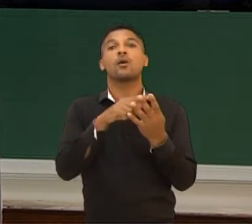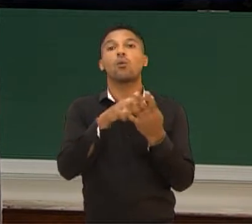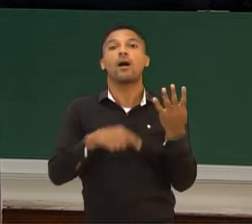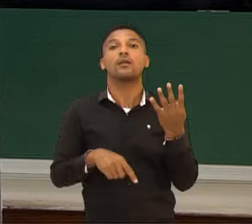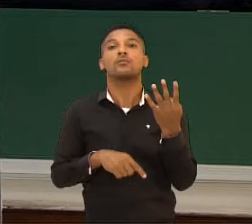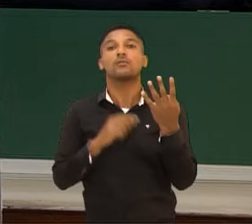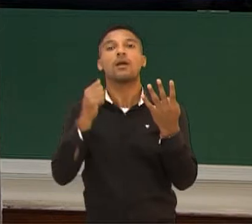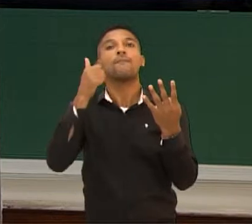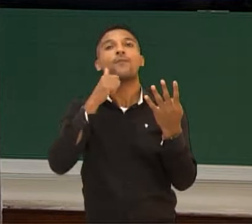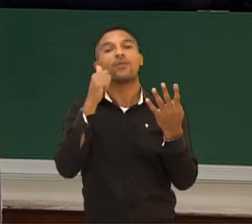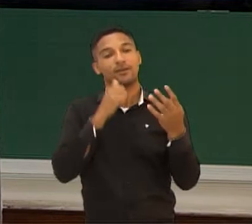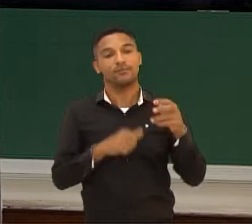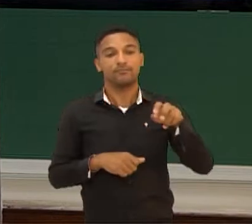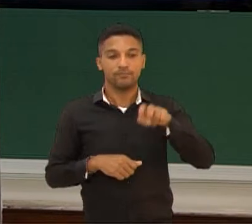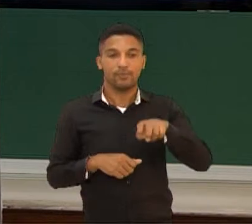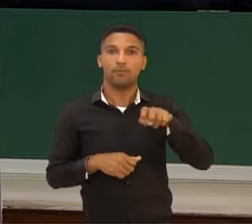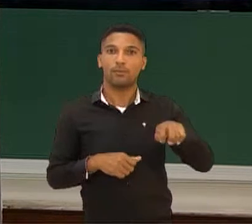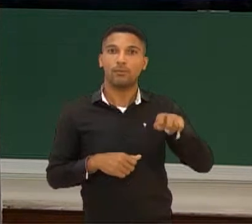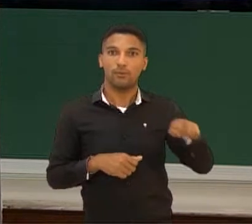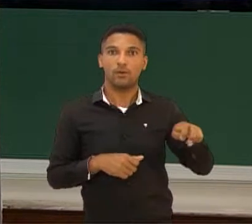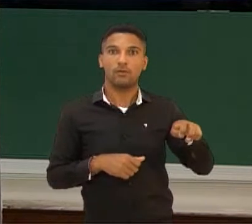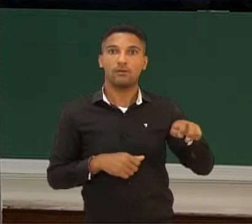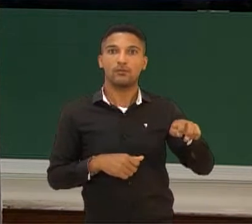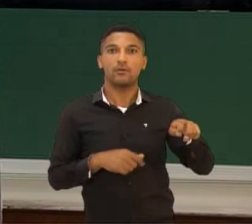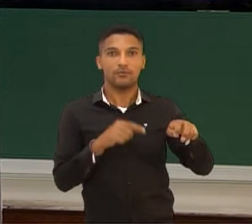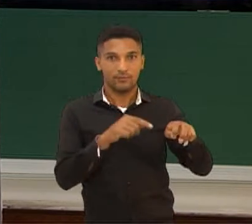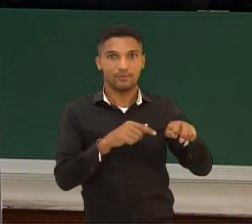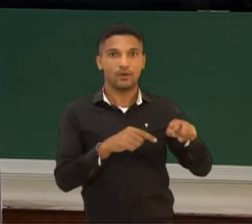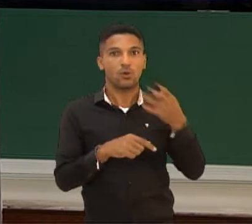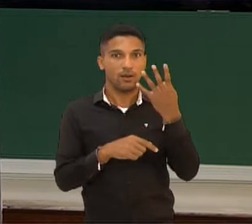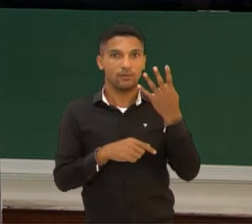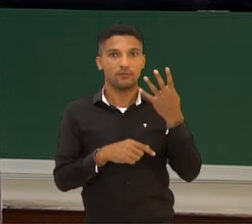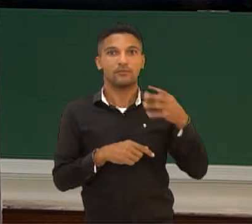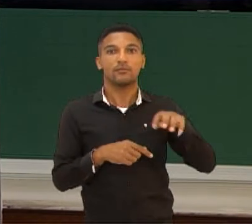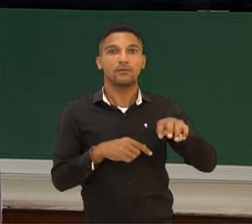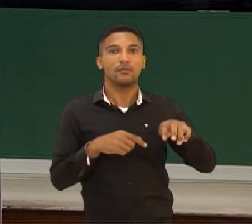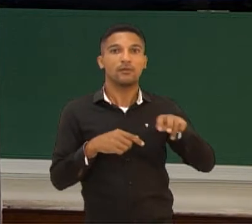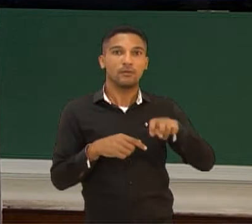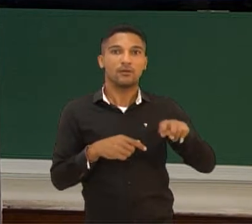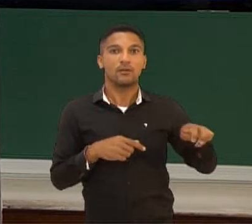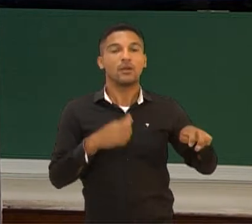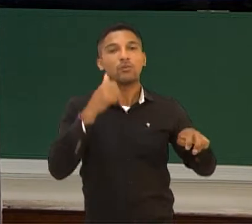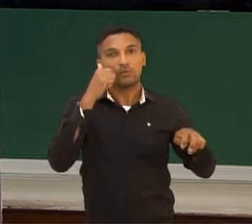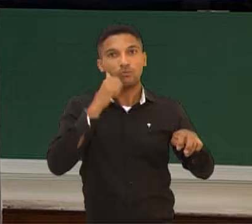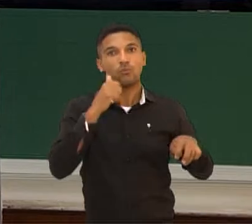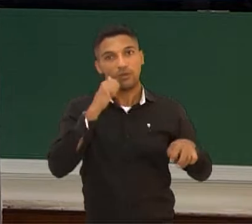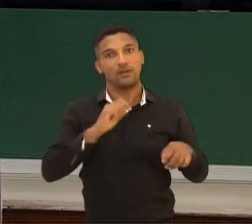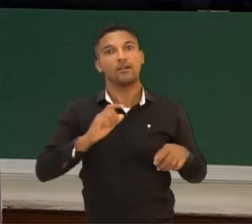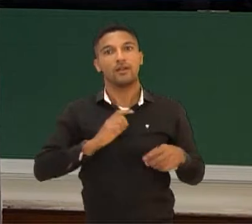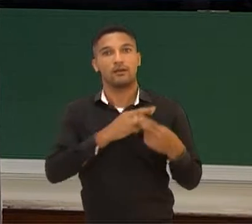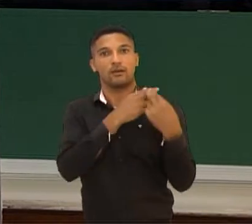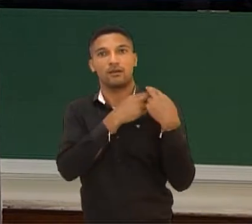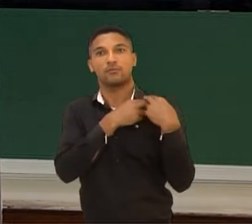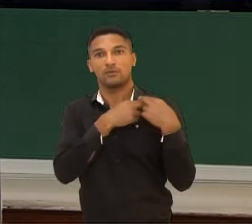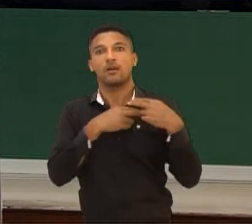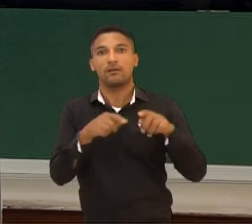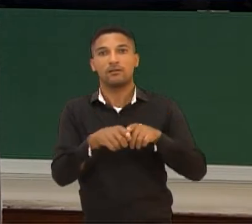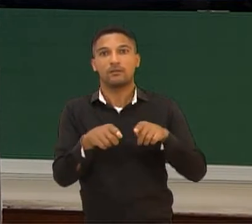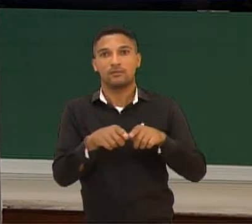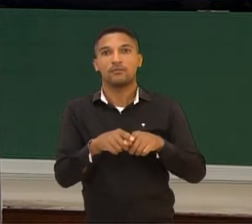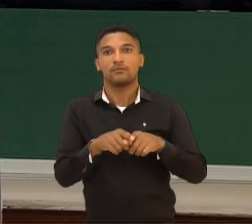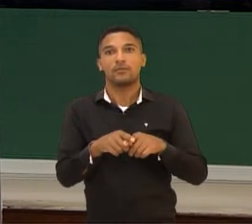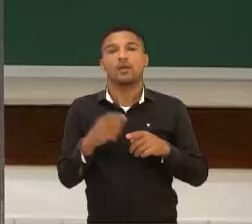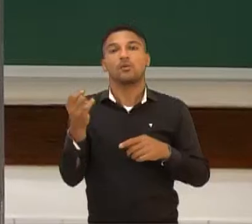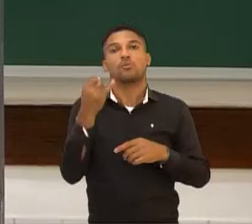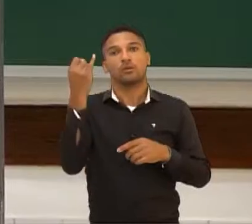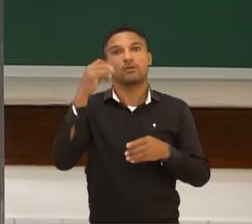né? Então, a mulher ela já tinha uma parte bem significativa dentro da sociedade, né, do Congo. E eles